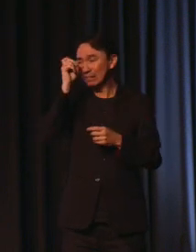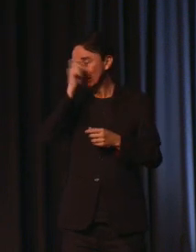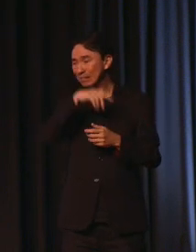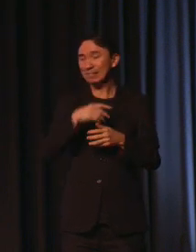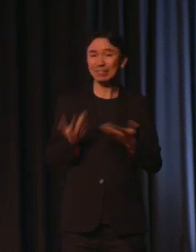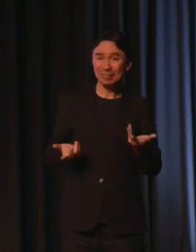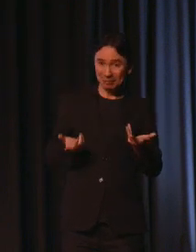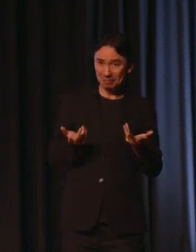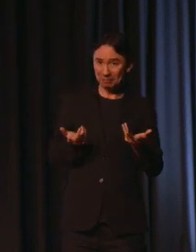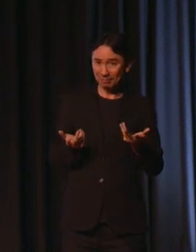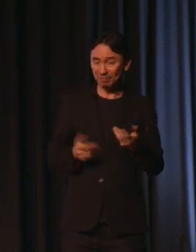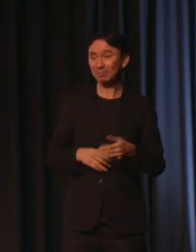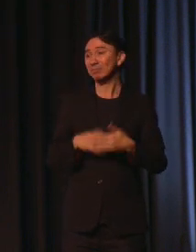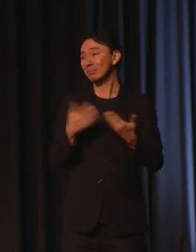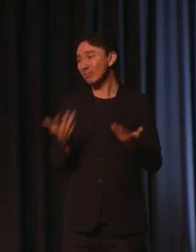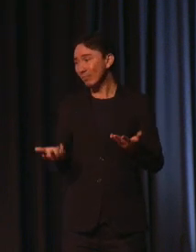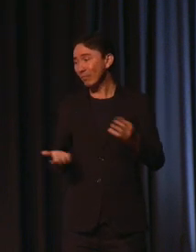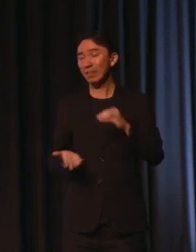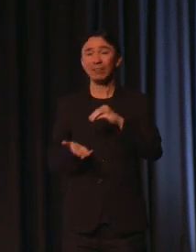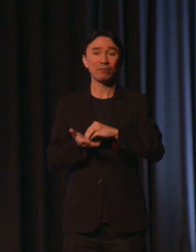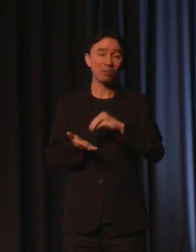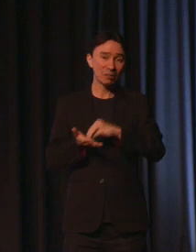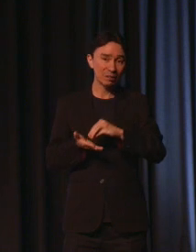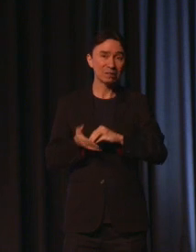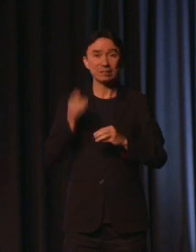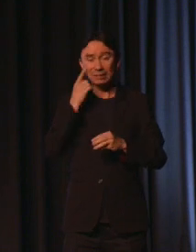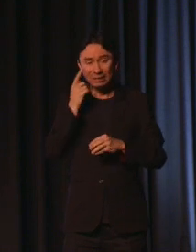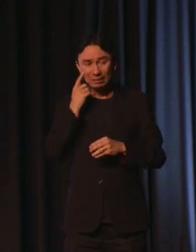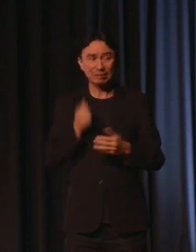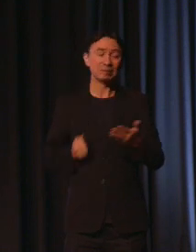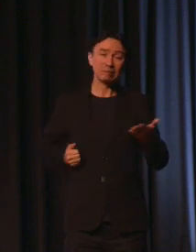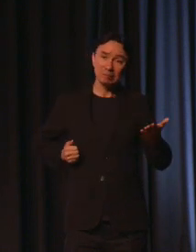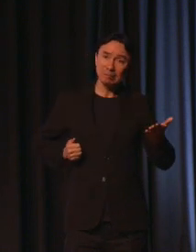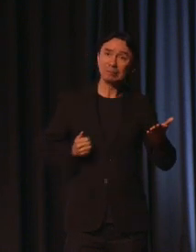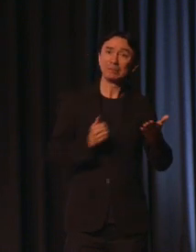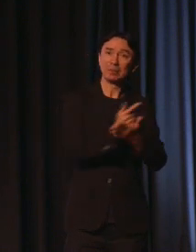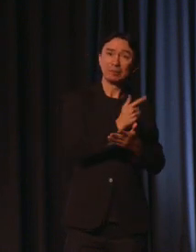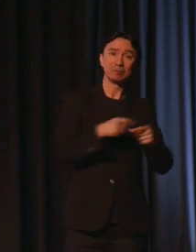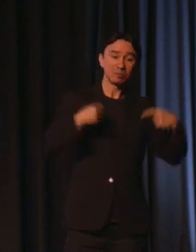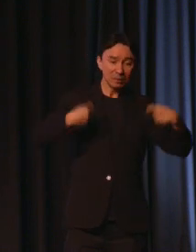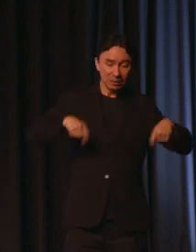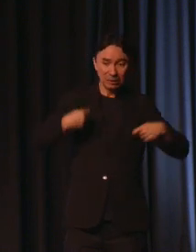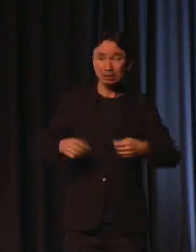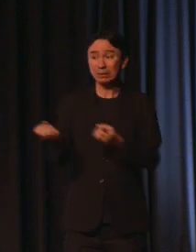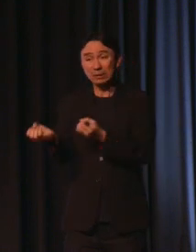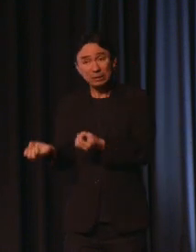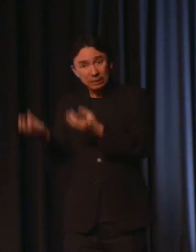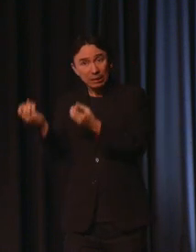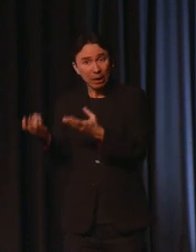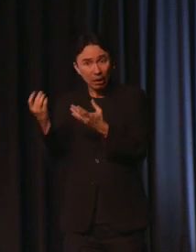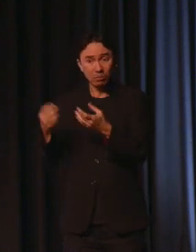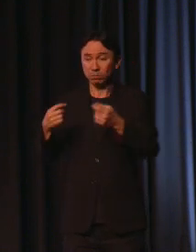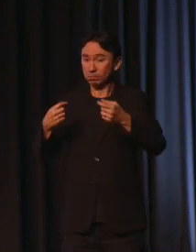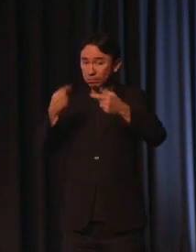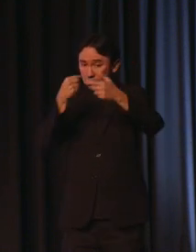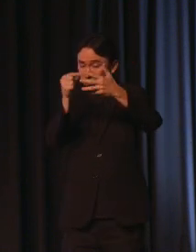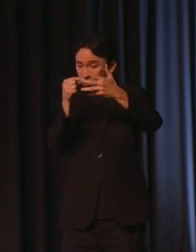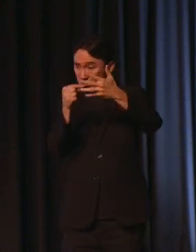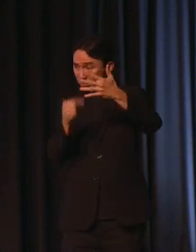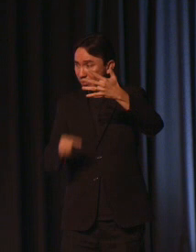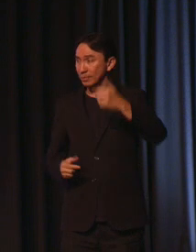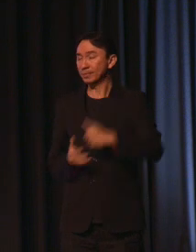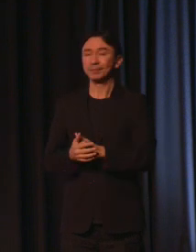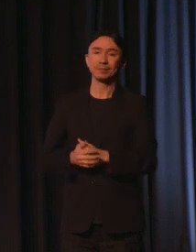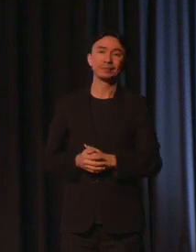aglopatias, então a gente não vai programar bem essas aquisições. Então, essas inconsistências têm que ser sanadas. Tá? A ausência de